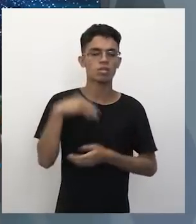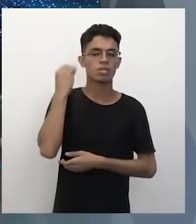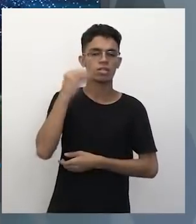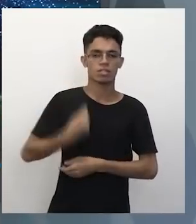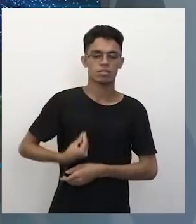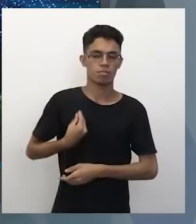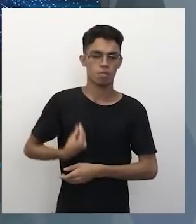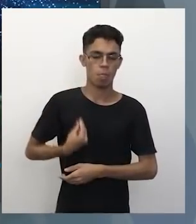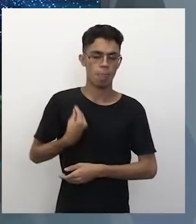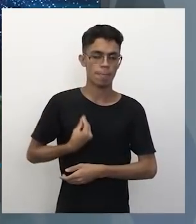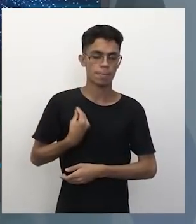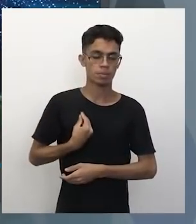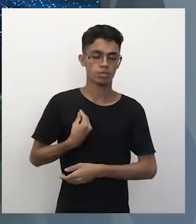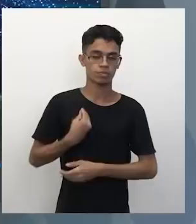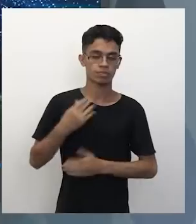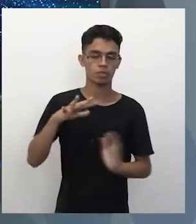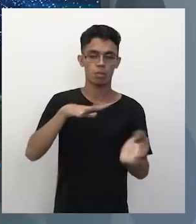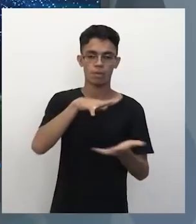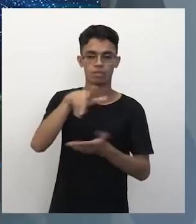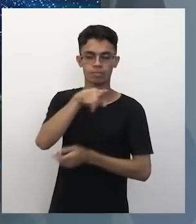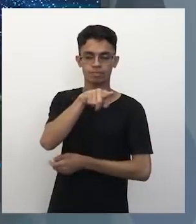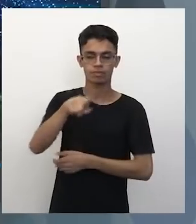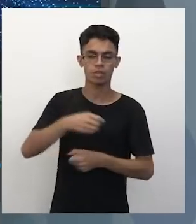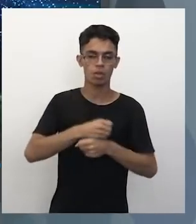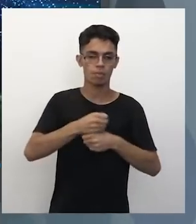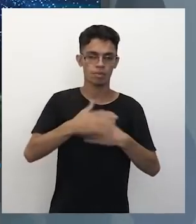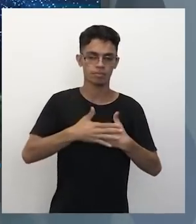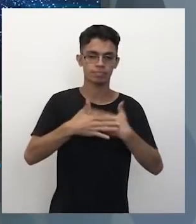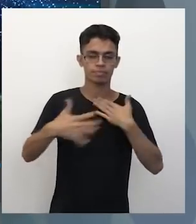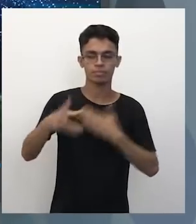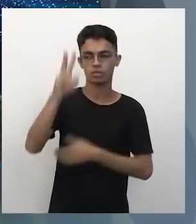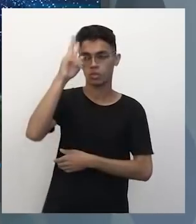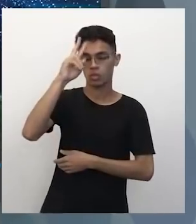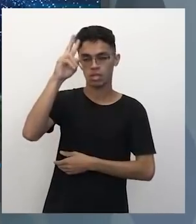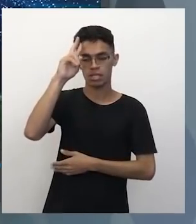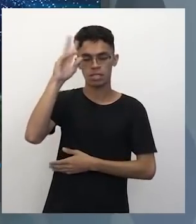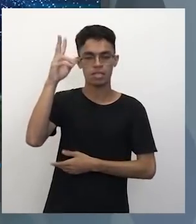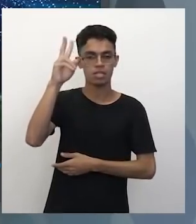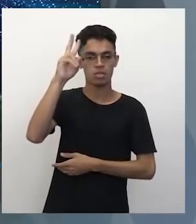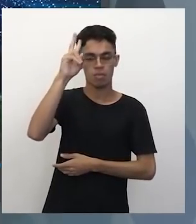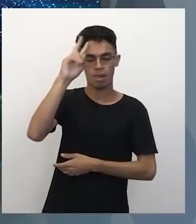Terra. Então, vocês, esse ano, vão estudar história antiga,